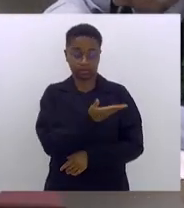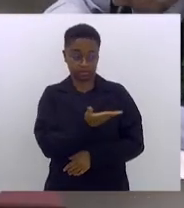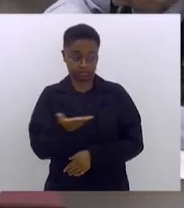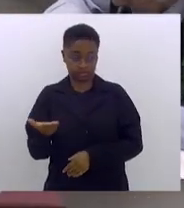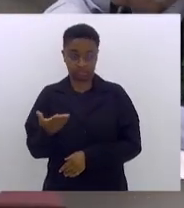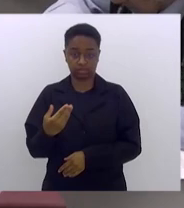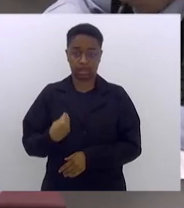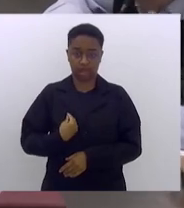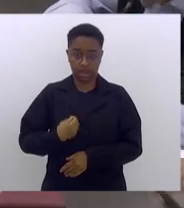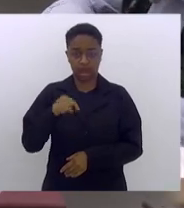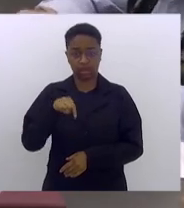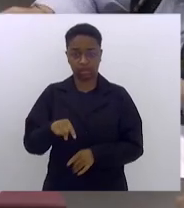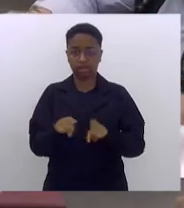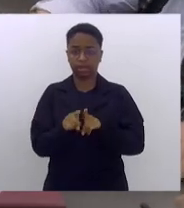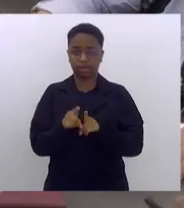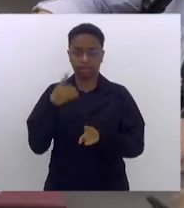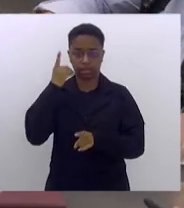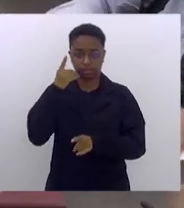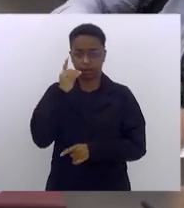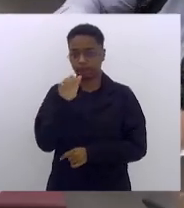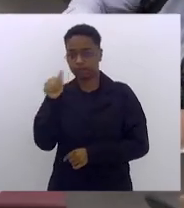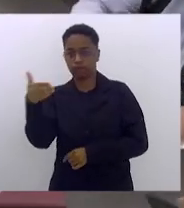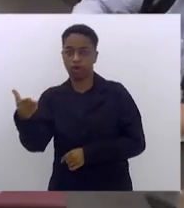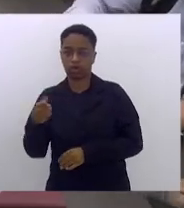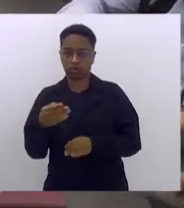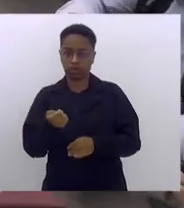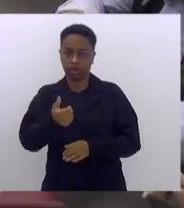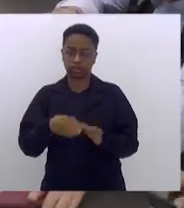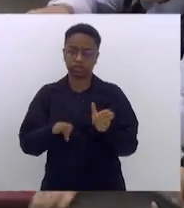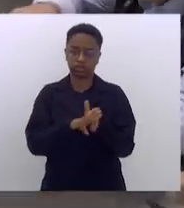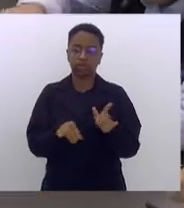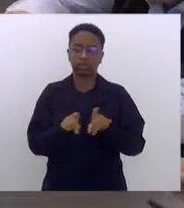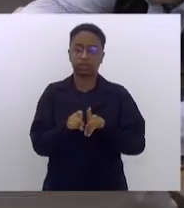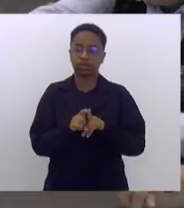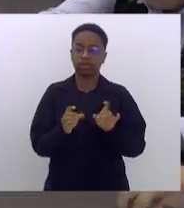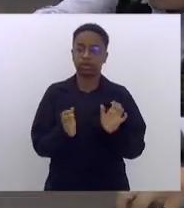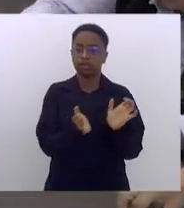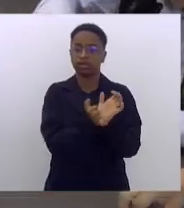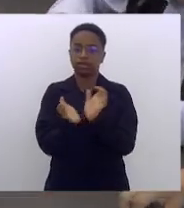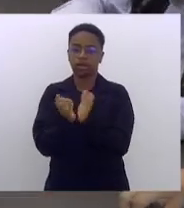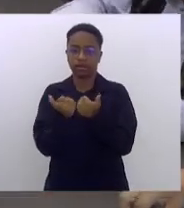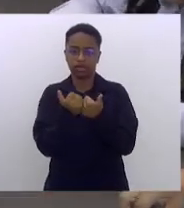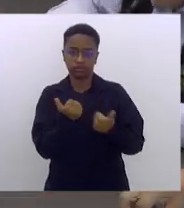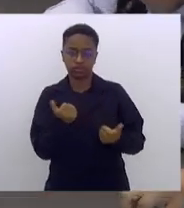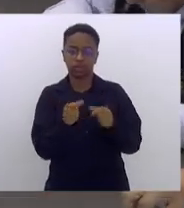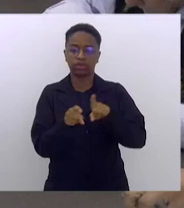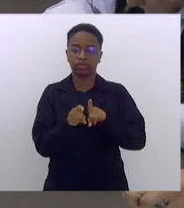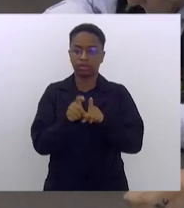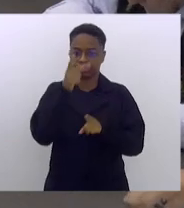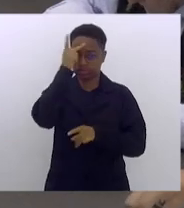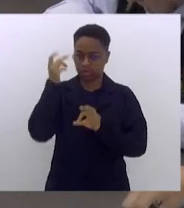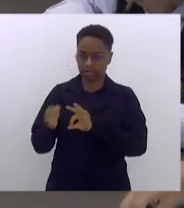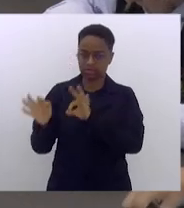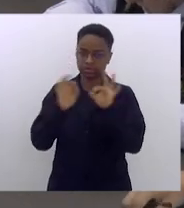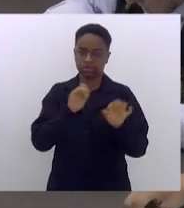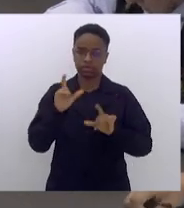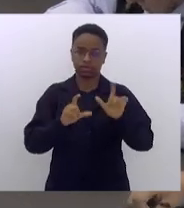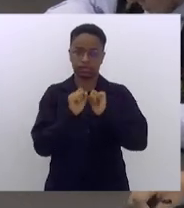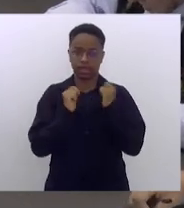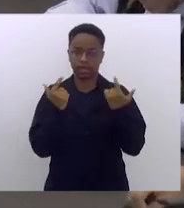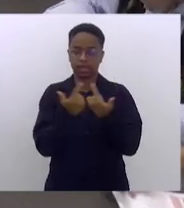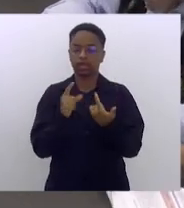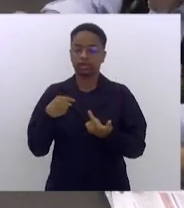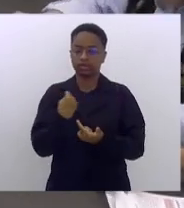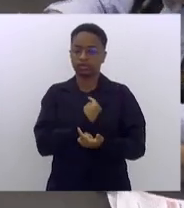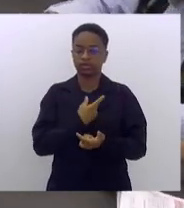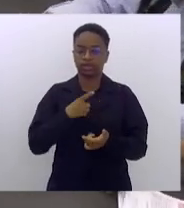deputado Delaroli, que está ali fora também. A todos os assessores, a todos que nos assistem na TV Alerge, havendo o número